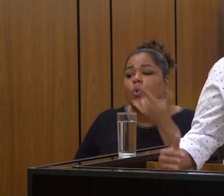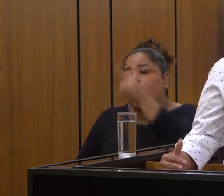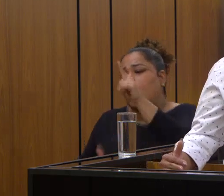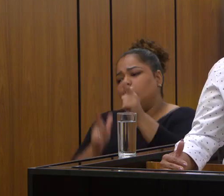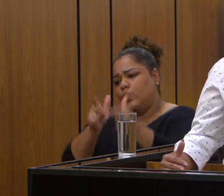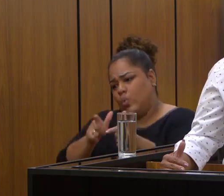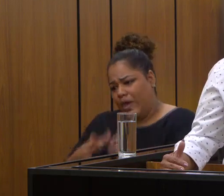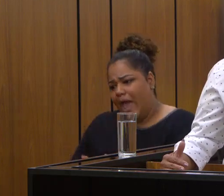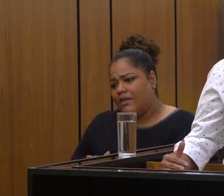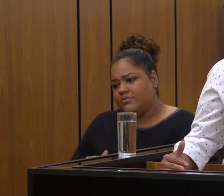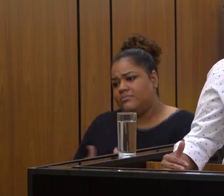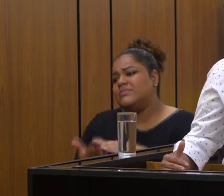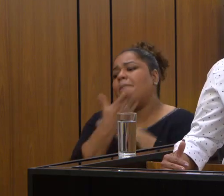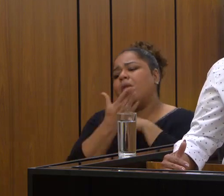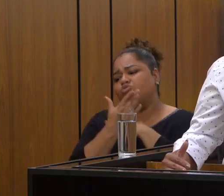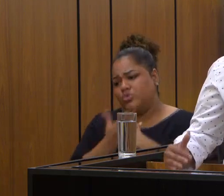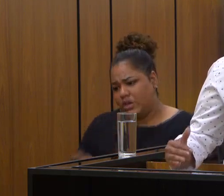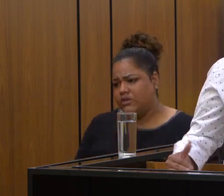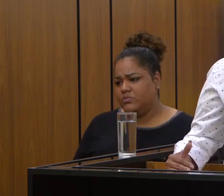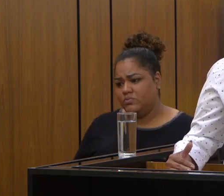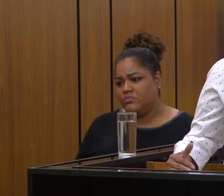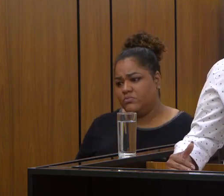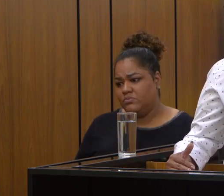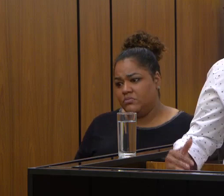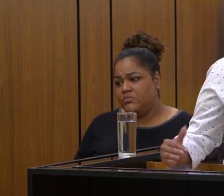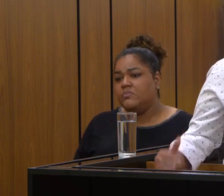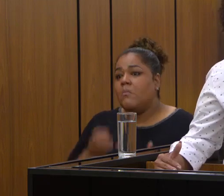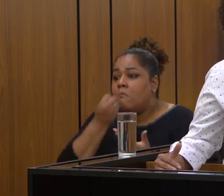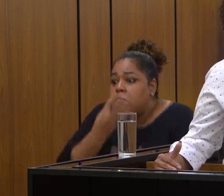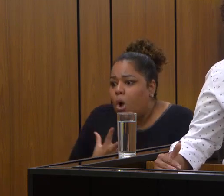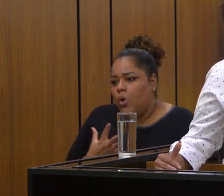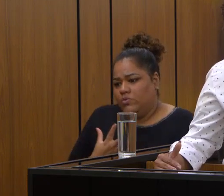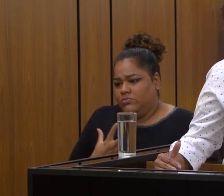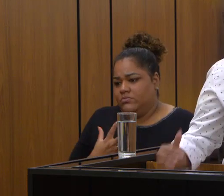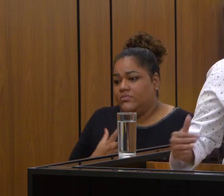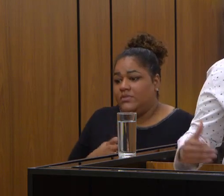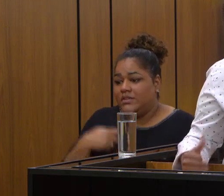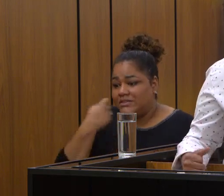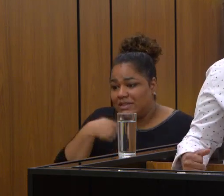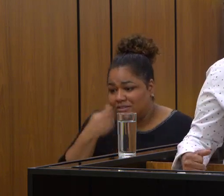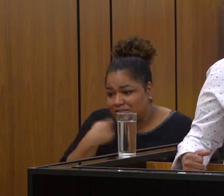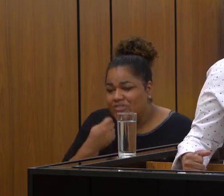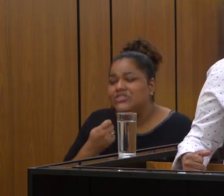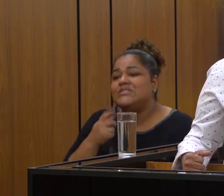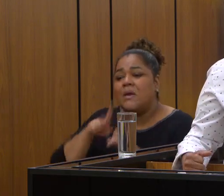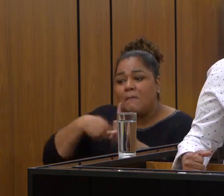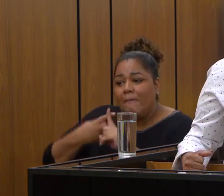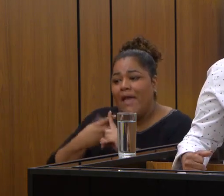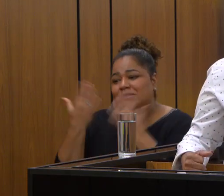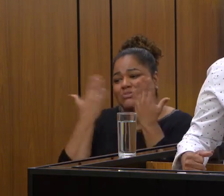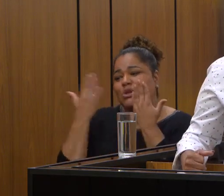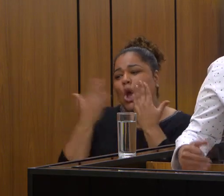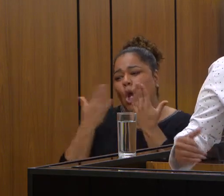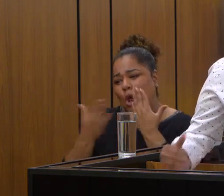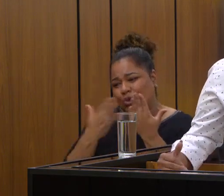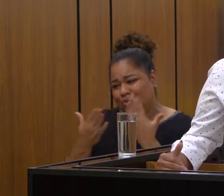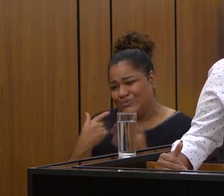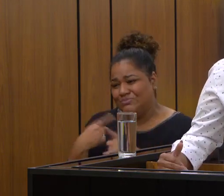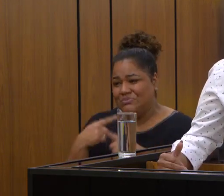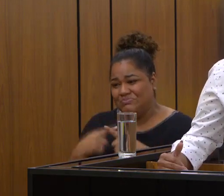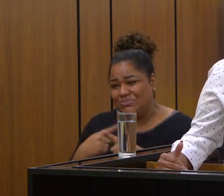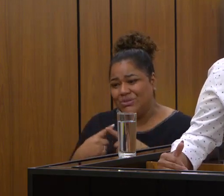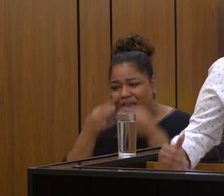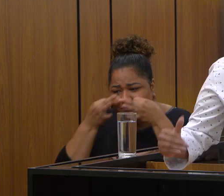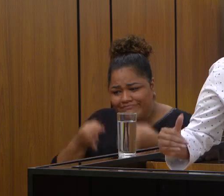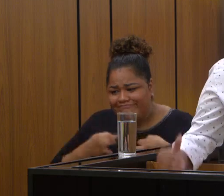consegui um dentista bom que além de ser dentista ele tá sendo meu psicólogo e ele